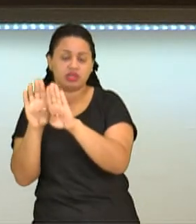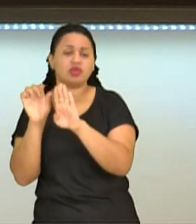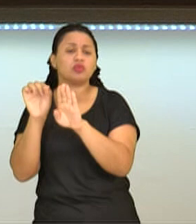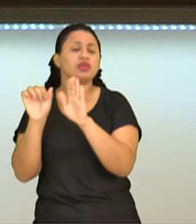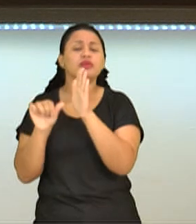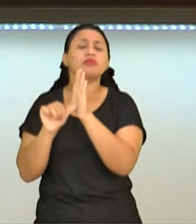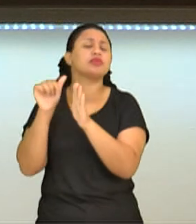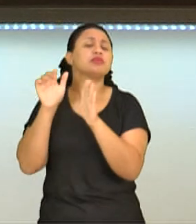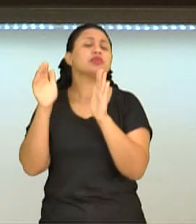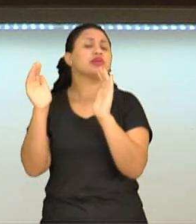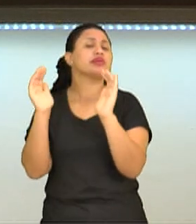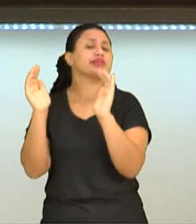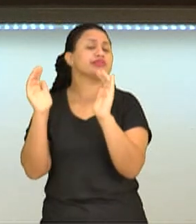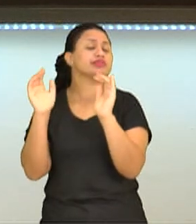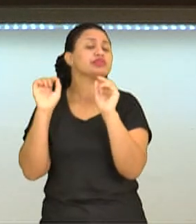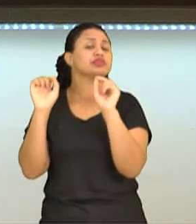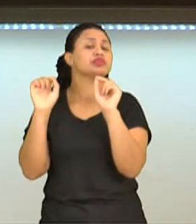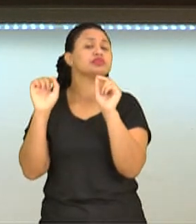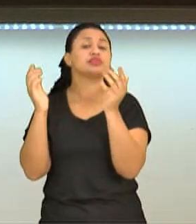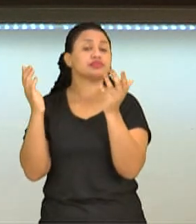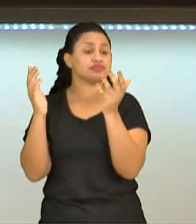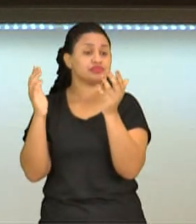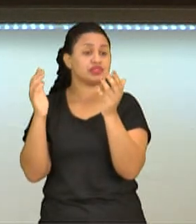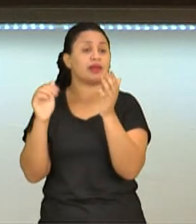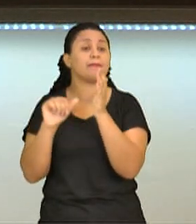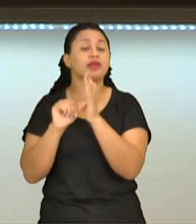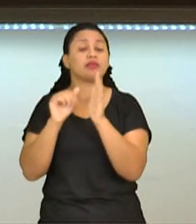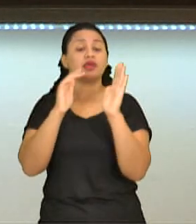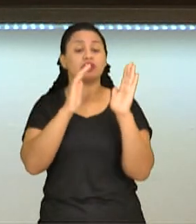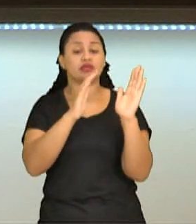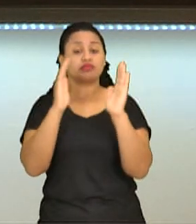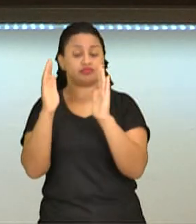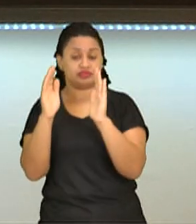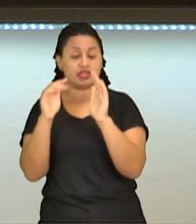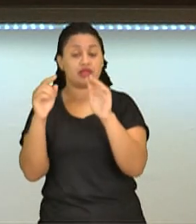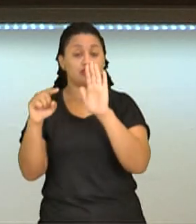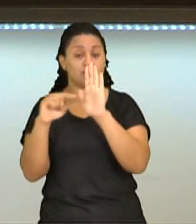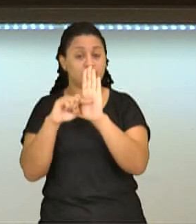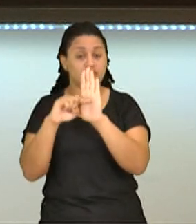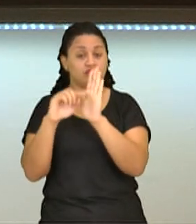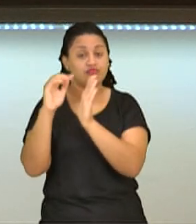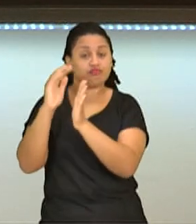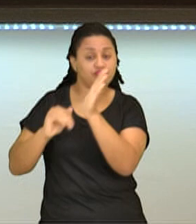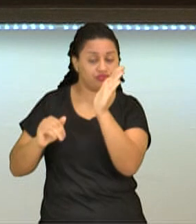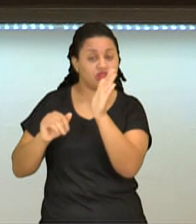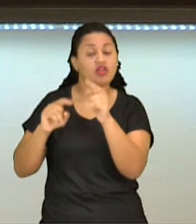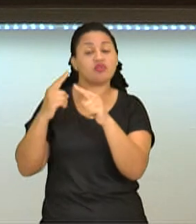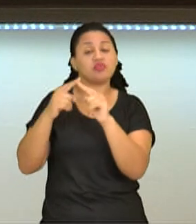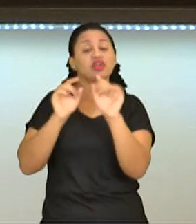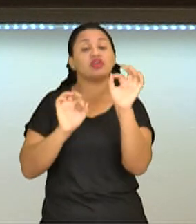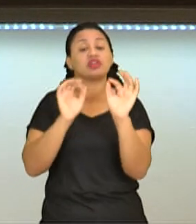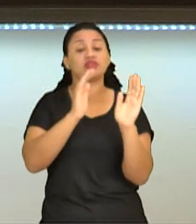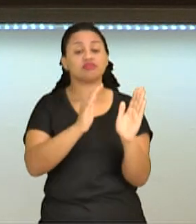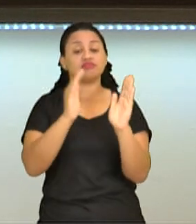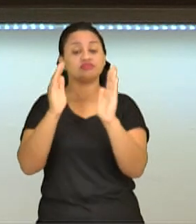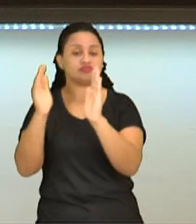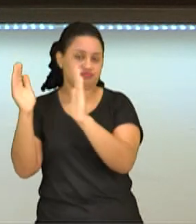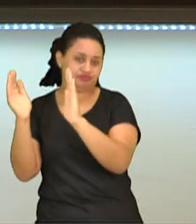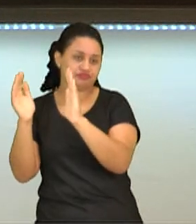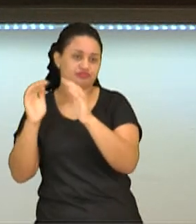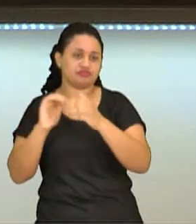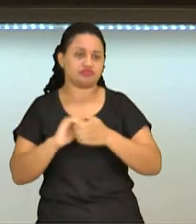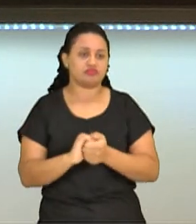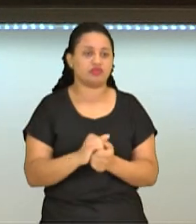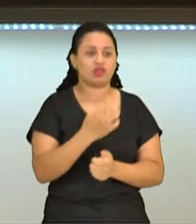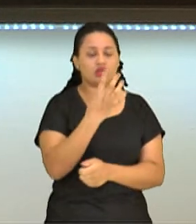resolvo primeiro naquele parênteses azul ali? Eu vou resolver a subtração, porque lembra, a gente resolve o que vem na ordem, certo?